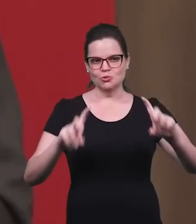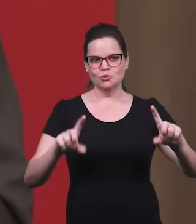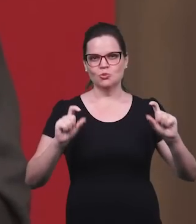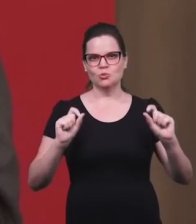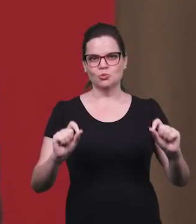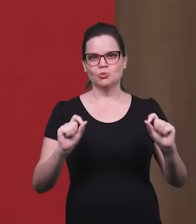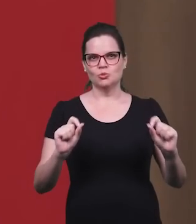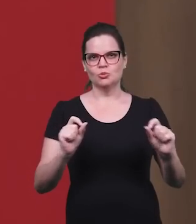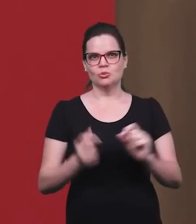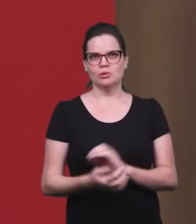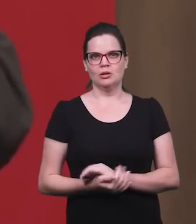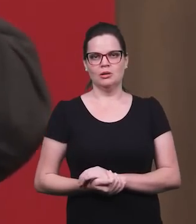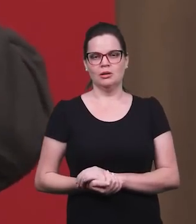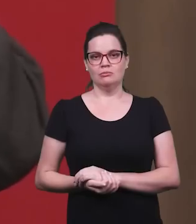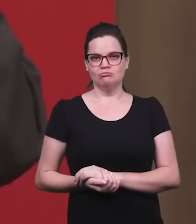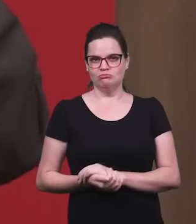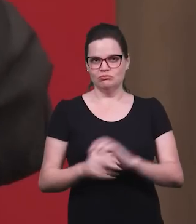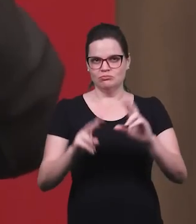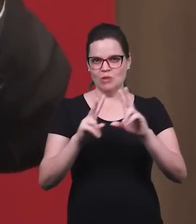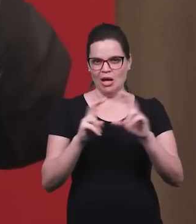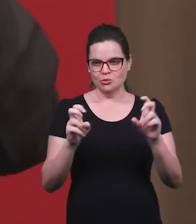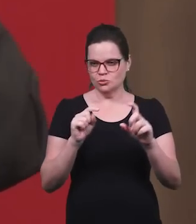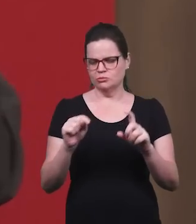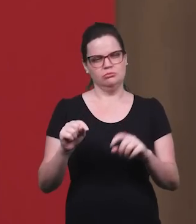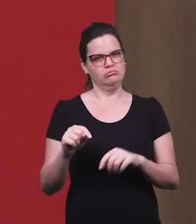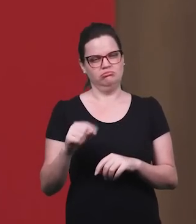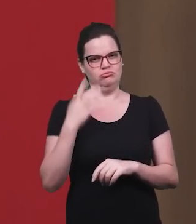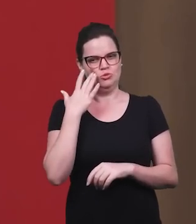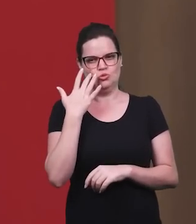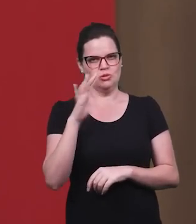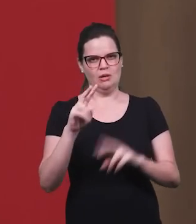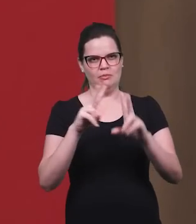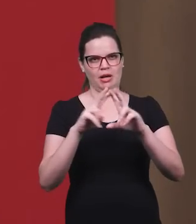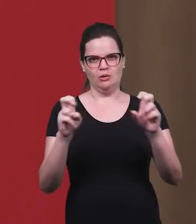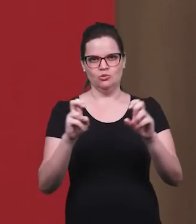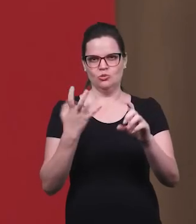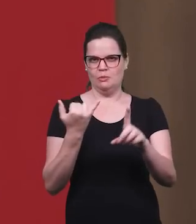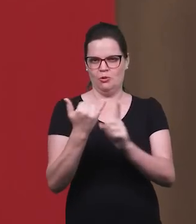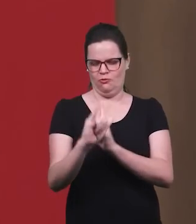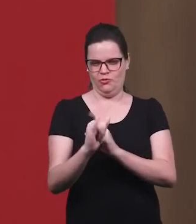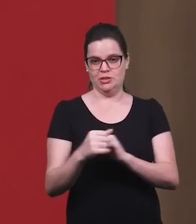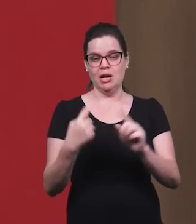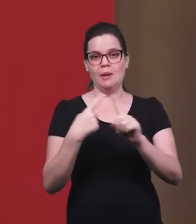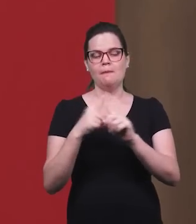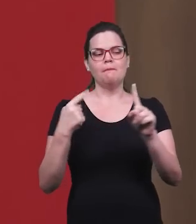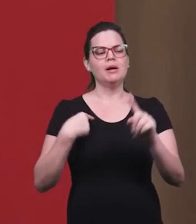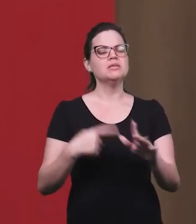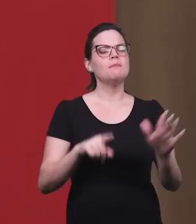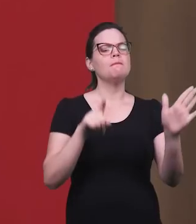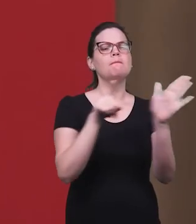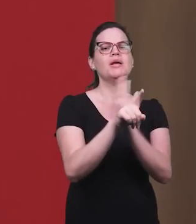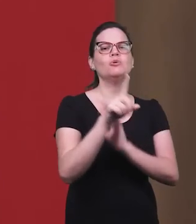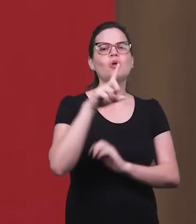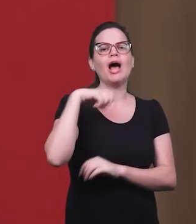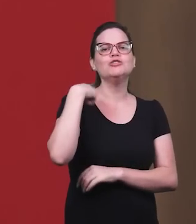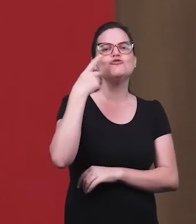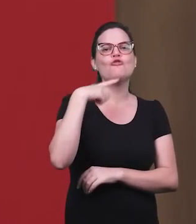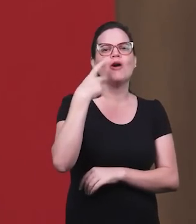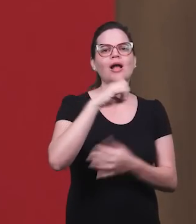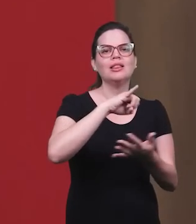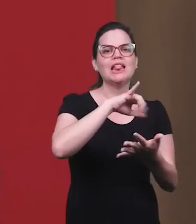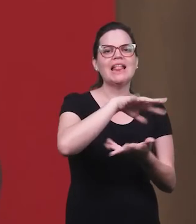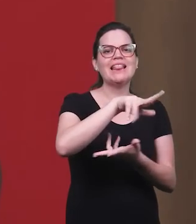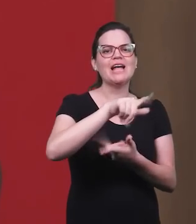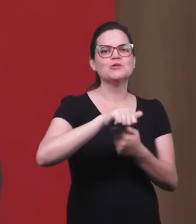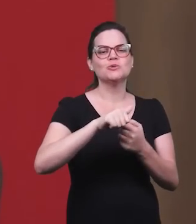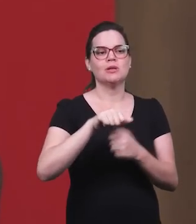israelita e consultou um advogado internacional. E esse advogado internacional